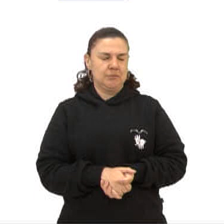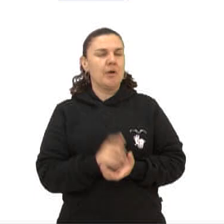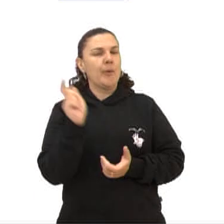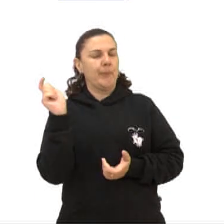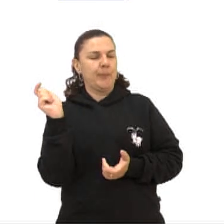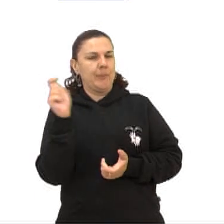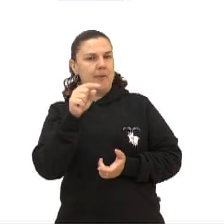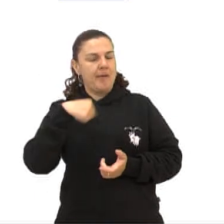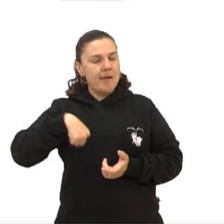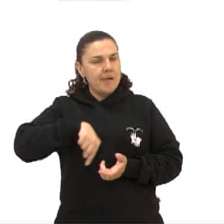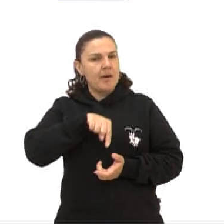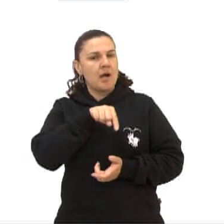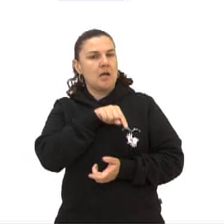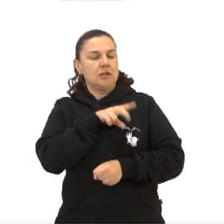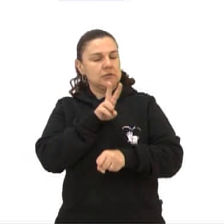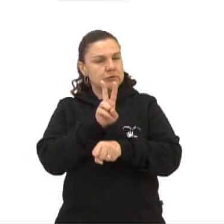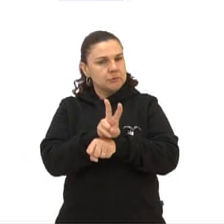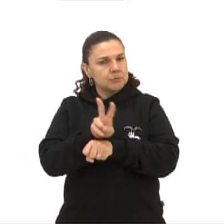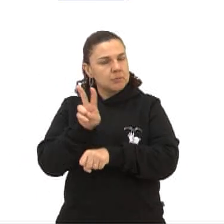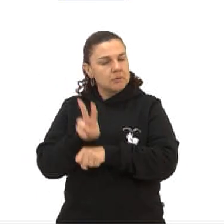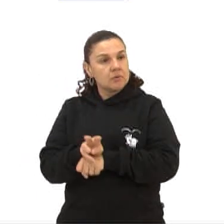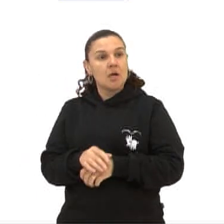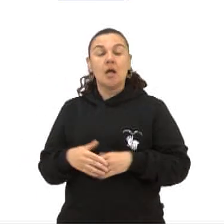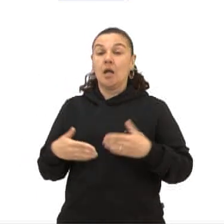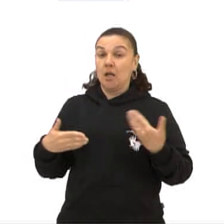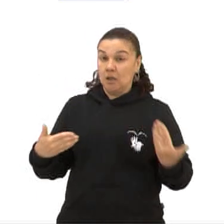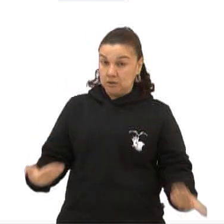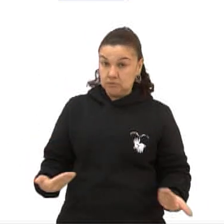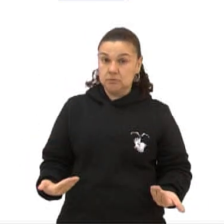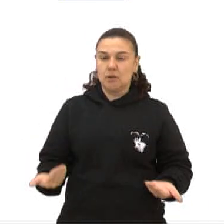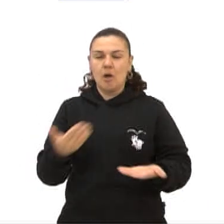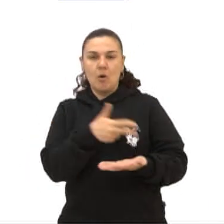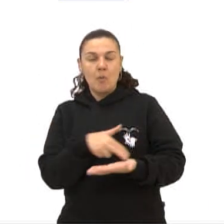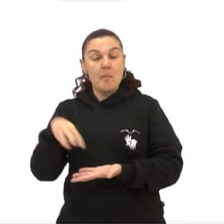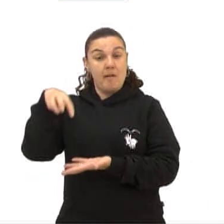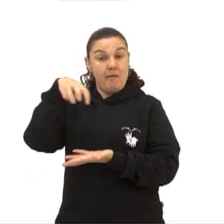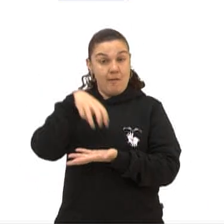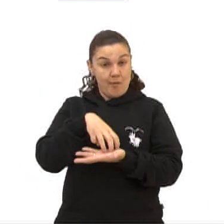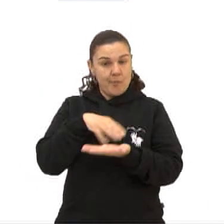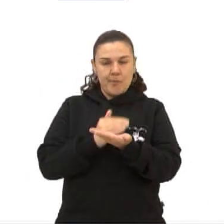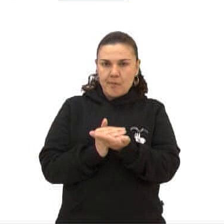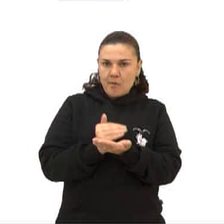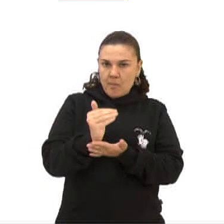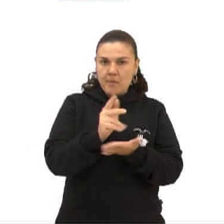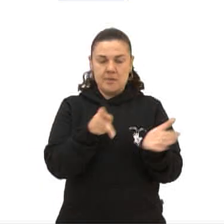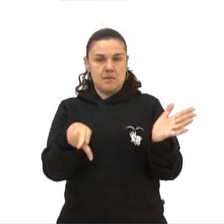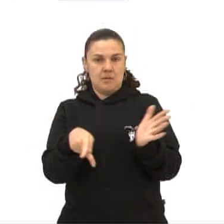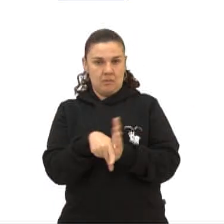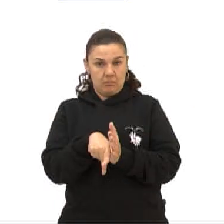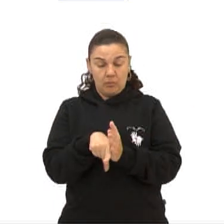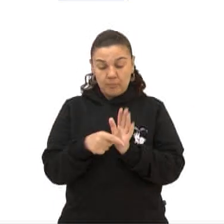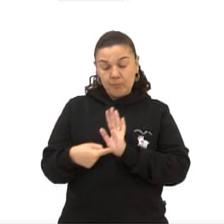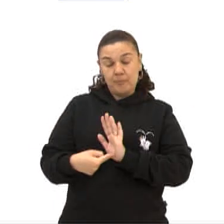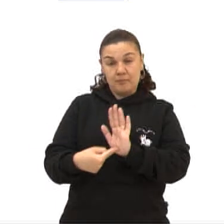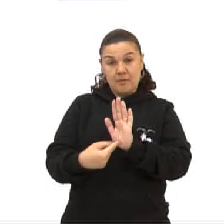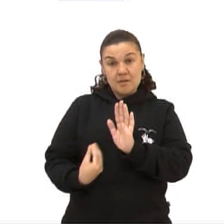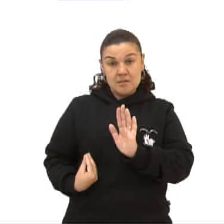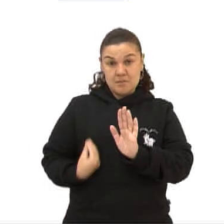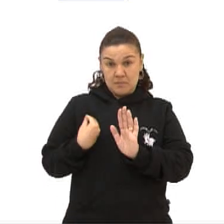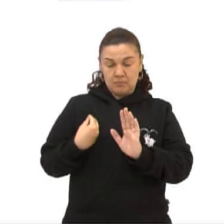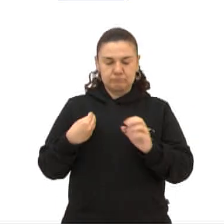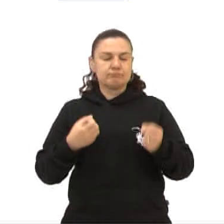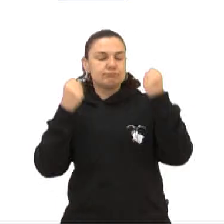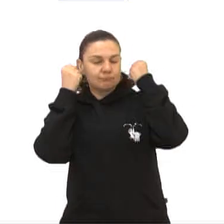preservá-la. A gente até poderia pensar, então, uma ecologia a partir da filosofia de Schopenhauer. porque a vida ela merece ser